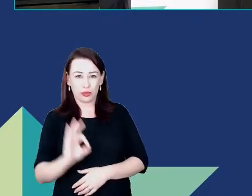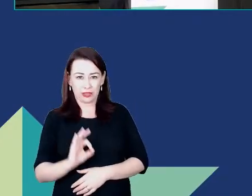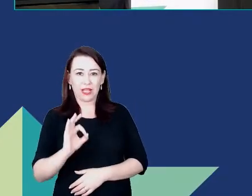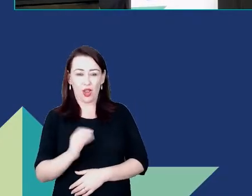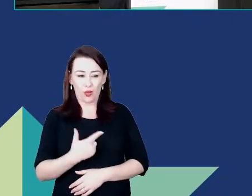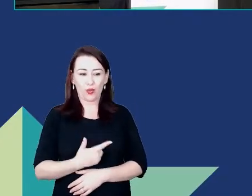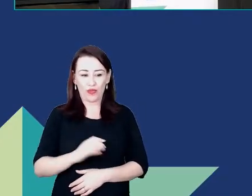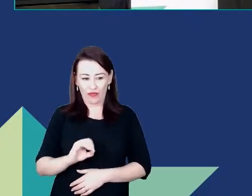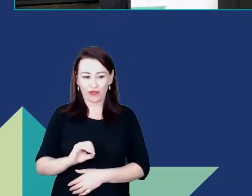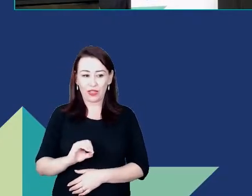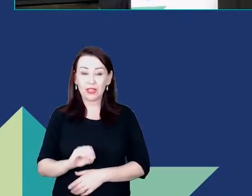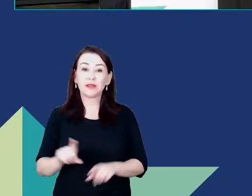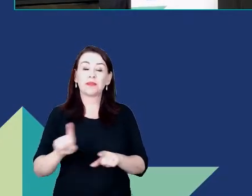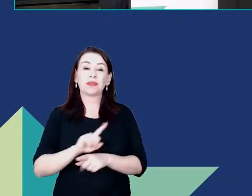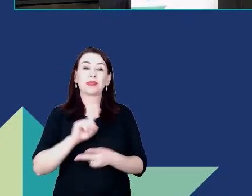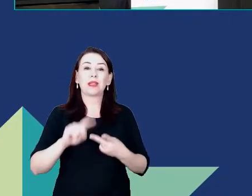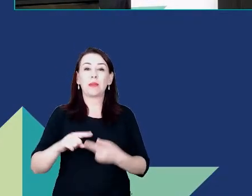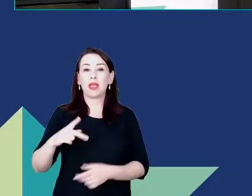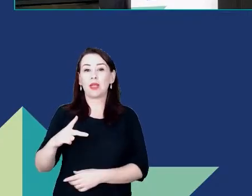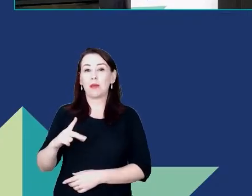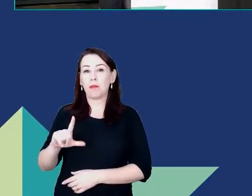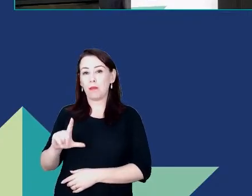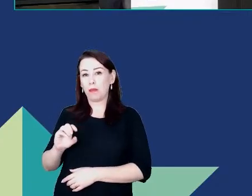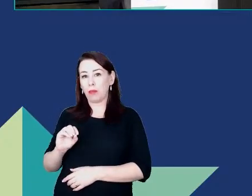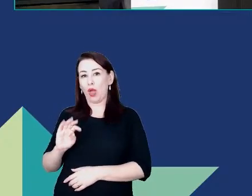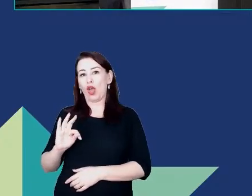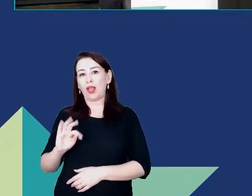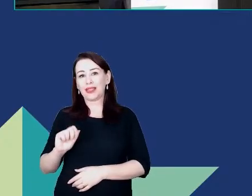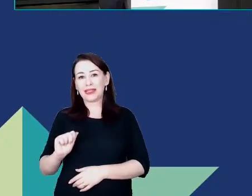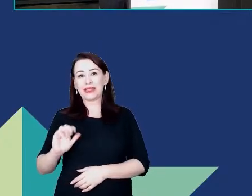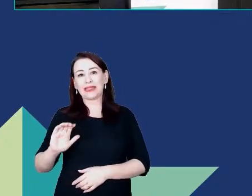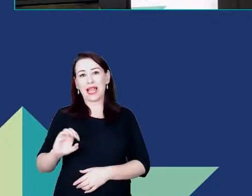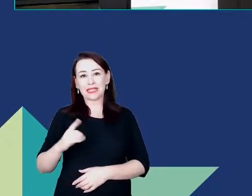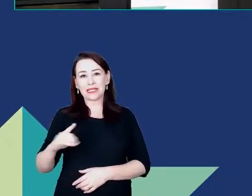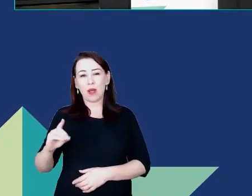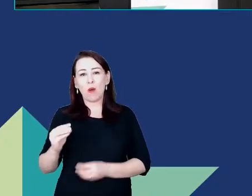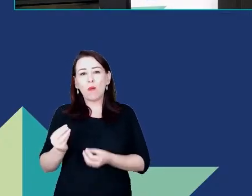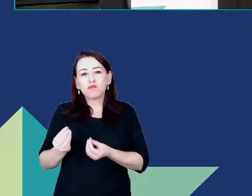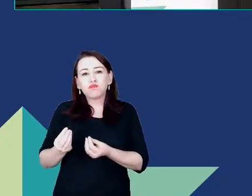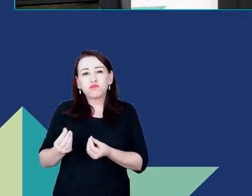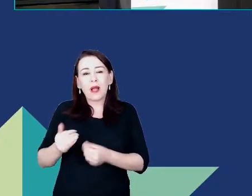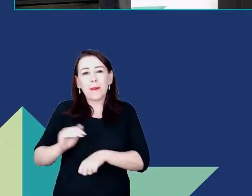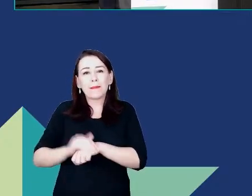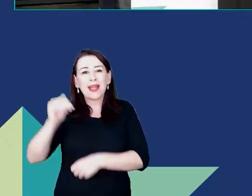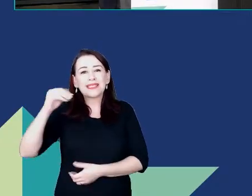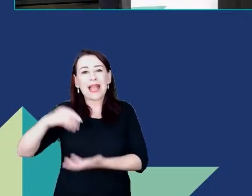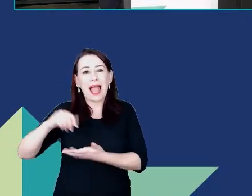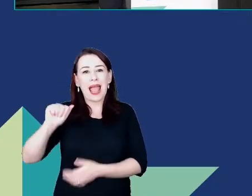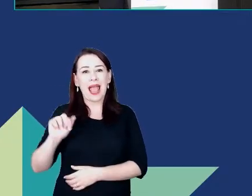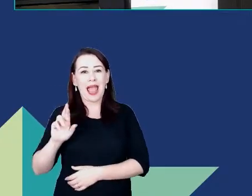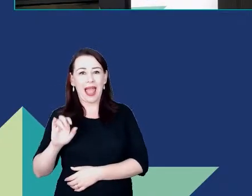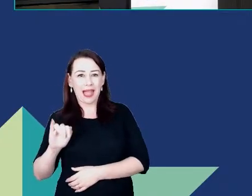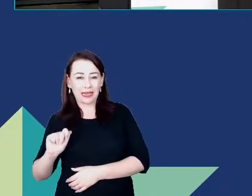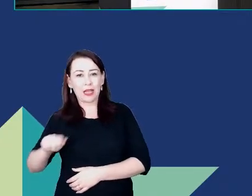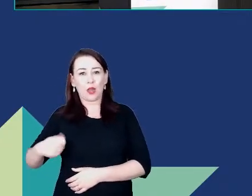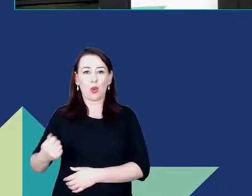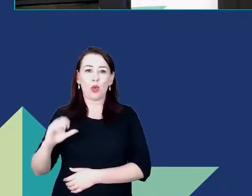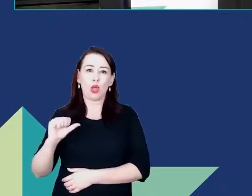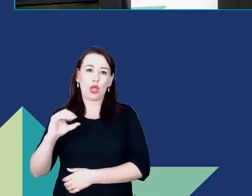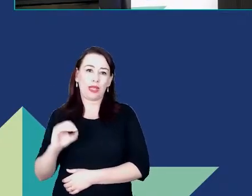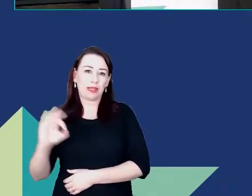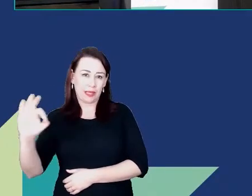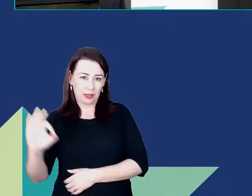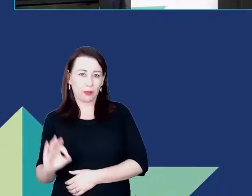rejeito à flotação, o rejeito mais arenoso, né, ou areno-siltoso, aí 80% de toda a massa, tá? Hoje,